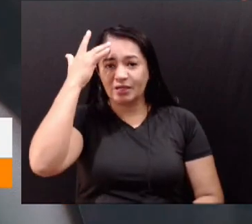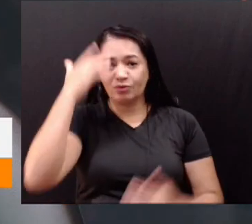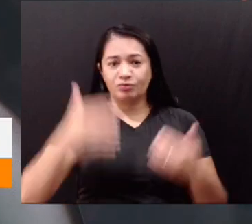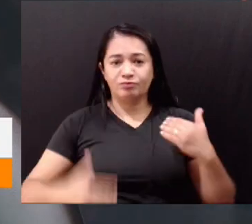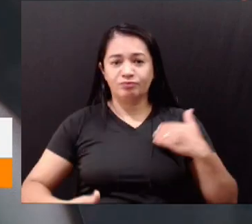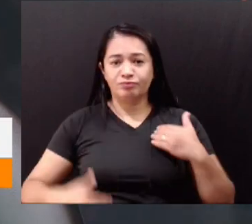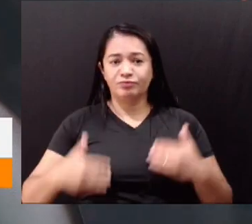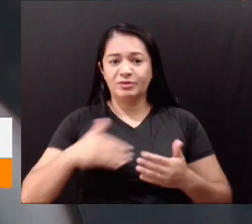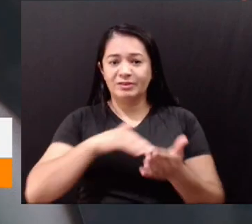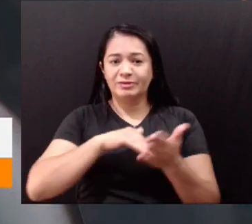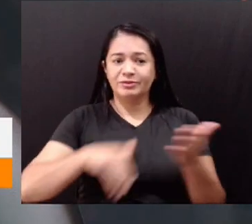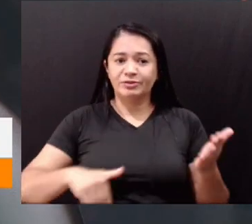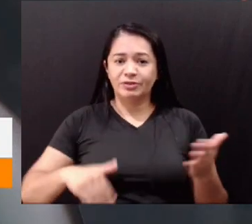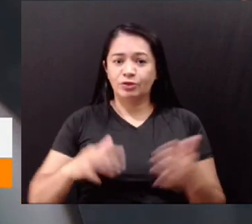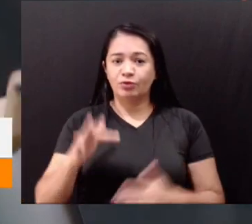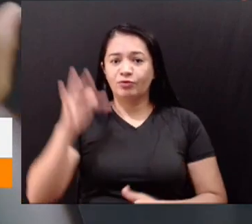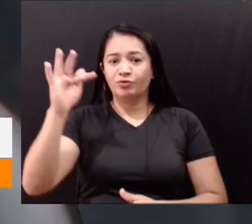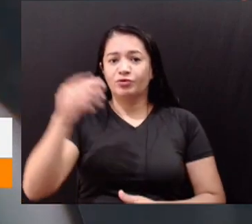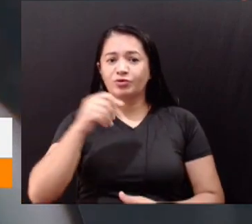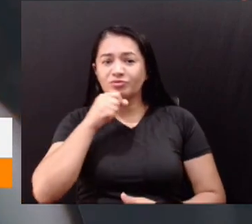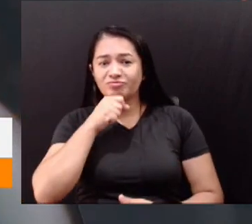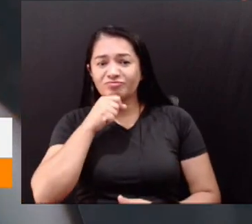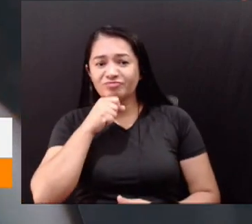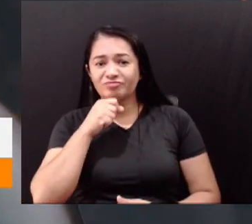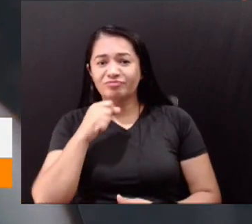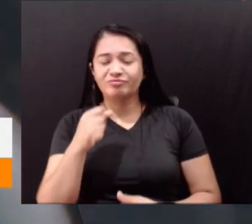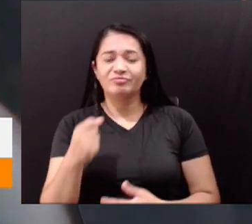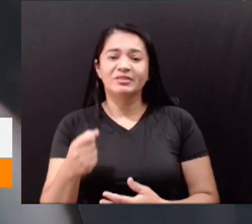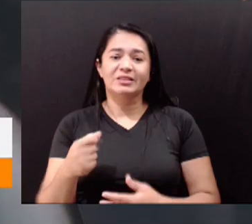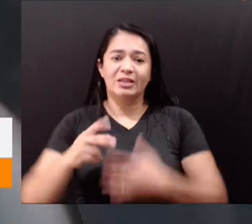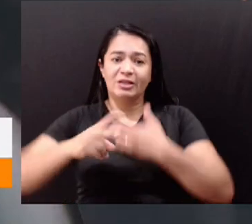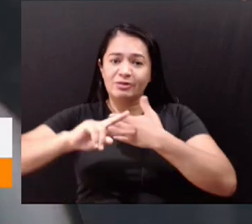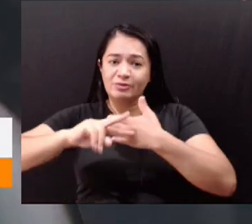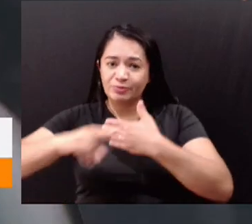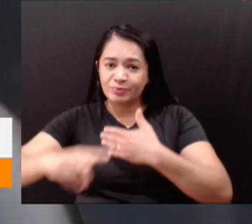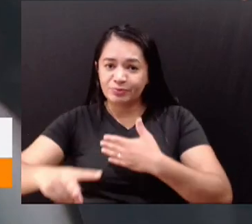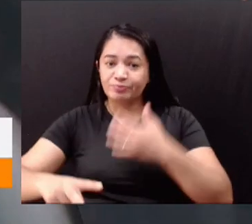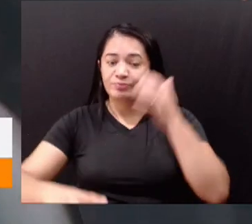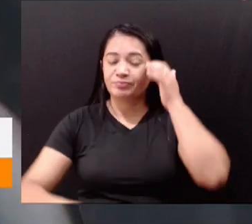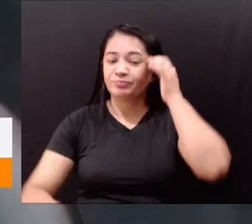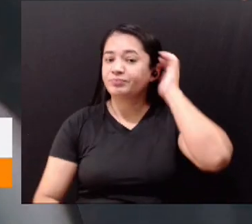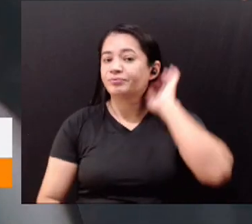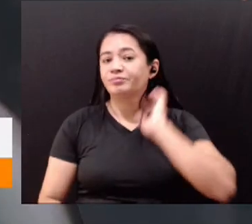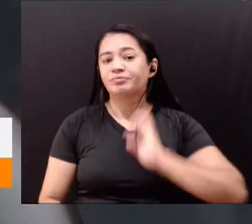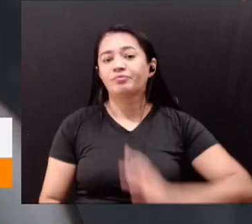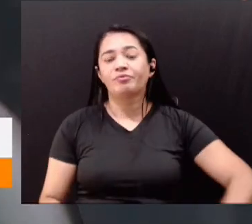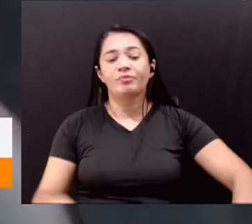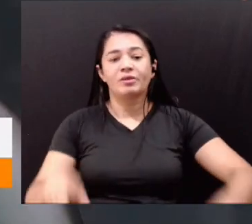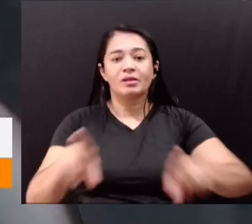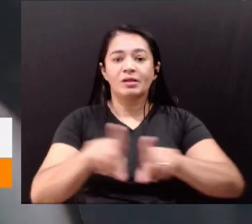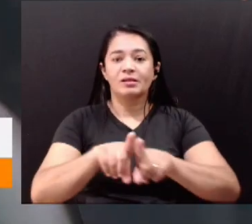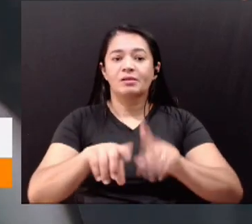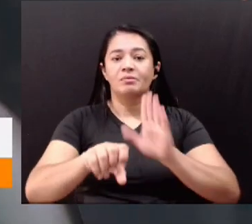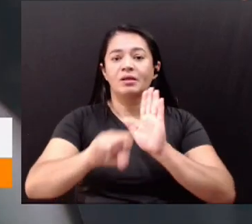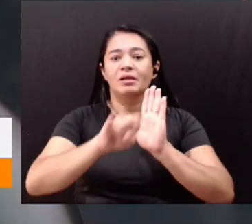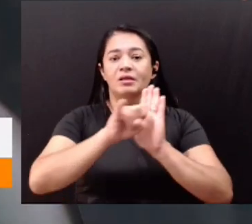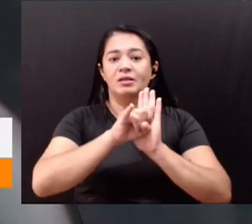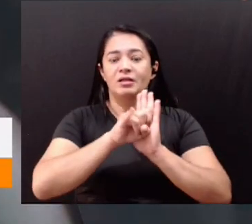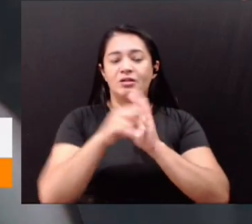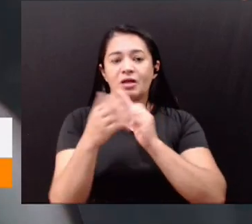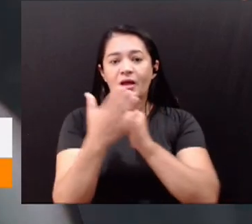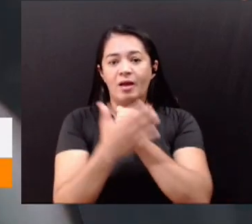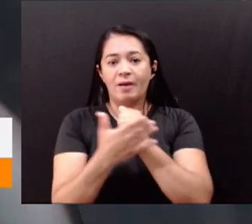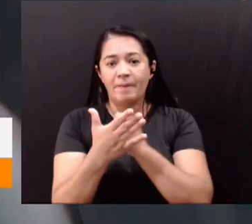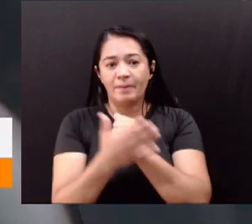seu envelhecimento, né. E também, muitas vezes, essa identidade fica tão baseada naquilo que eu